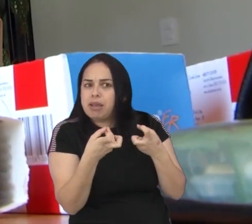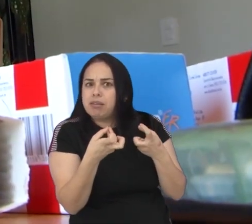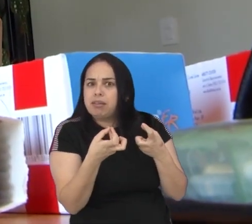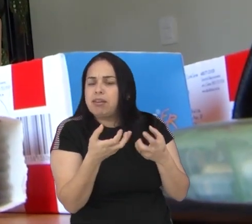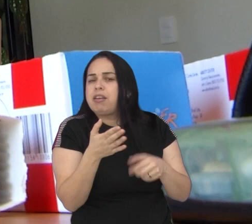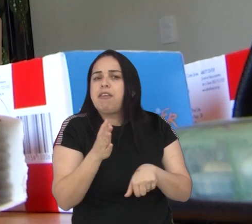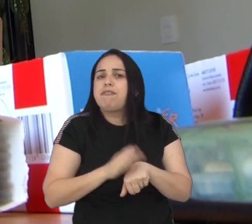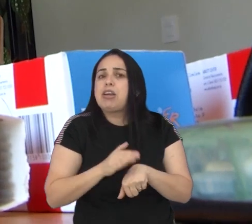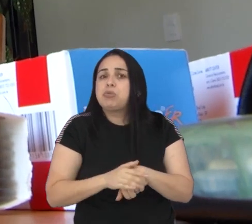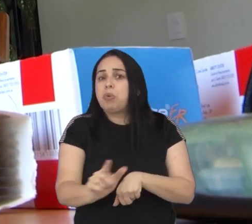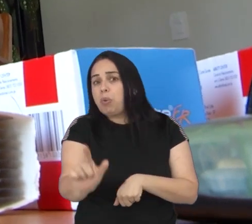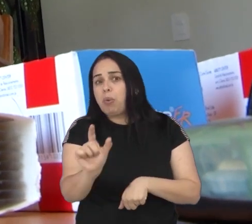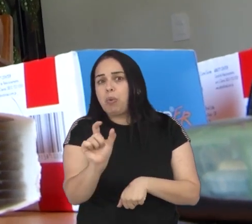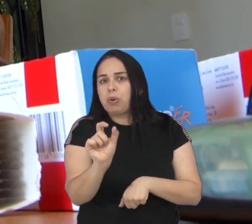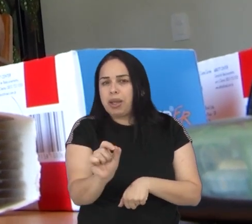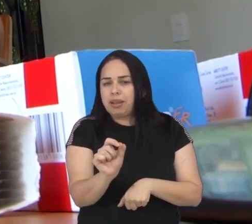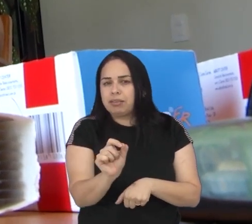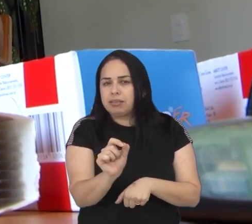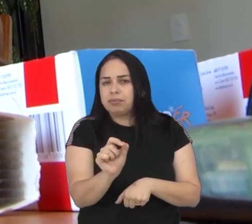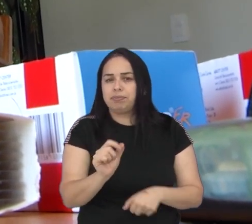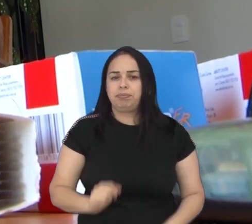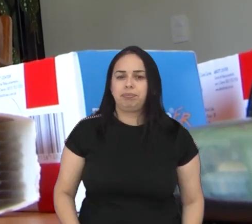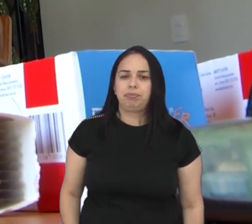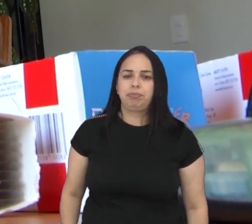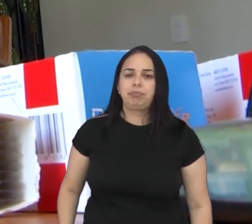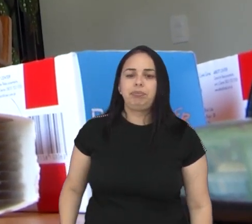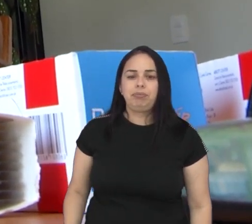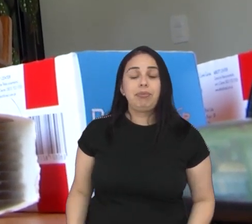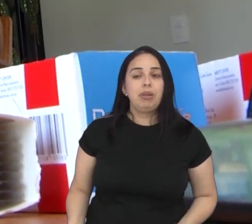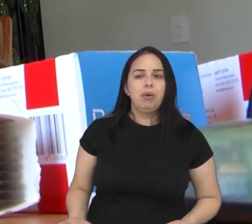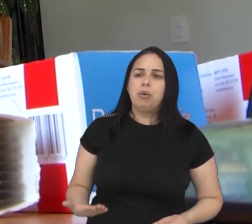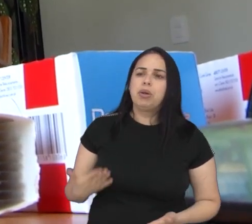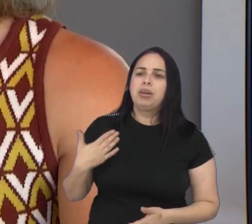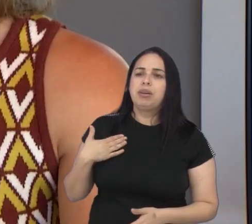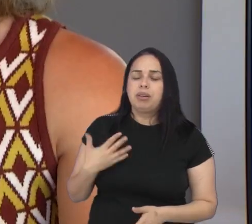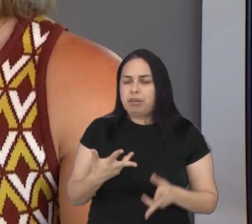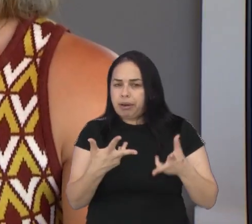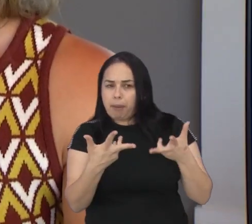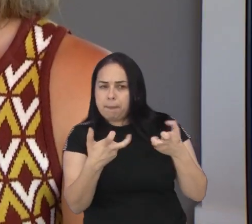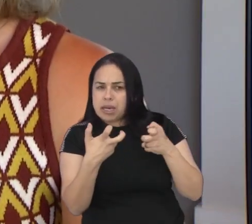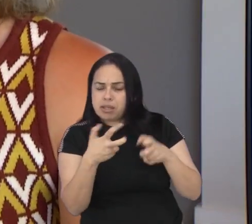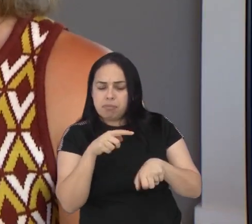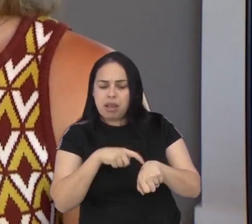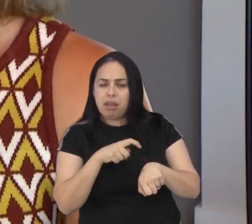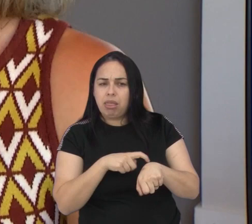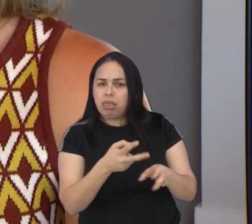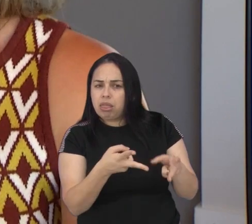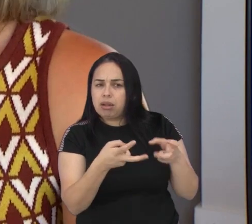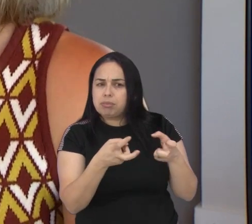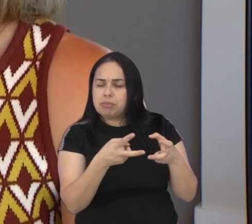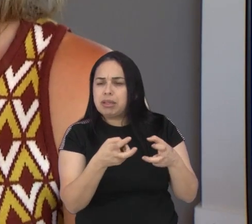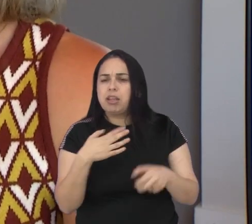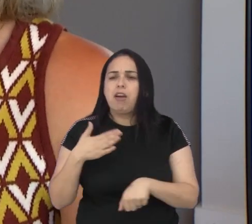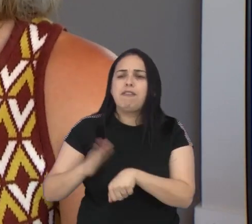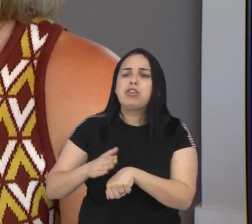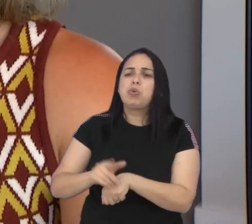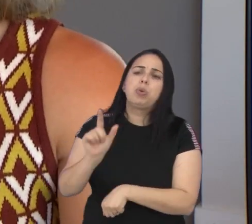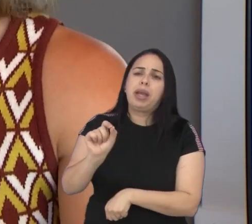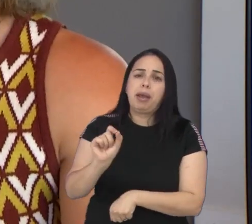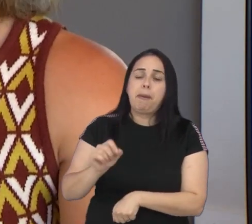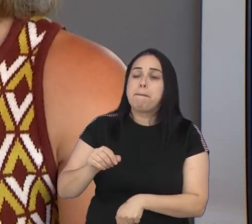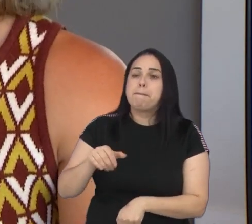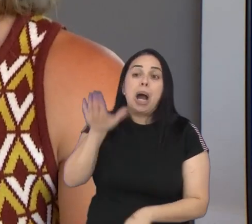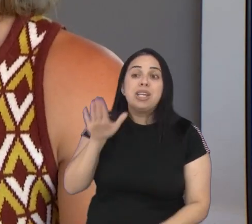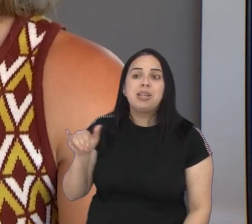agir ao presenciar uma crise convulsiva ou de ausência. O que fazer quando eu perceber que alguém está tendo um quadro?